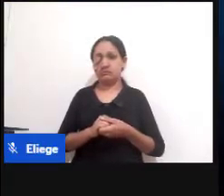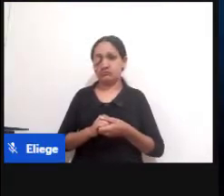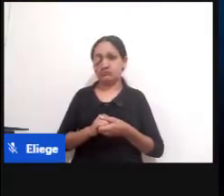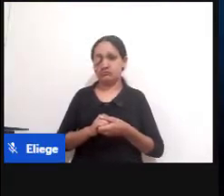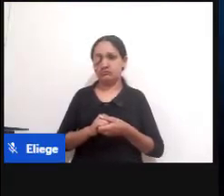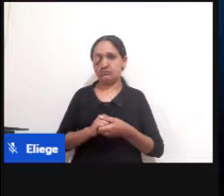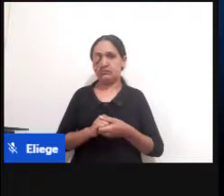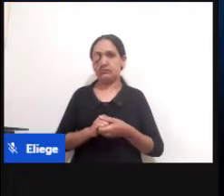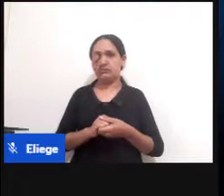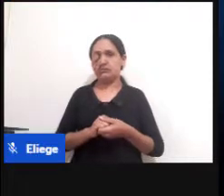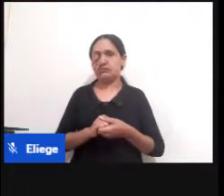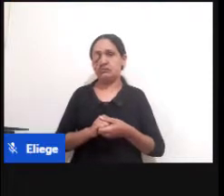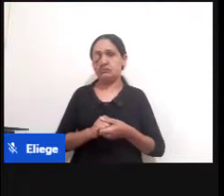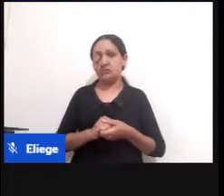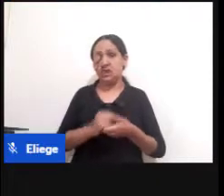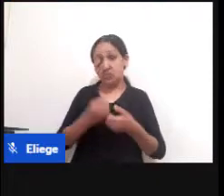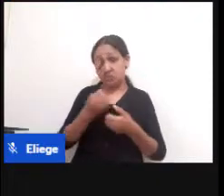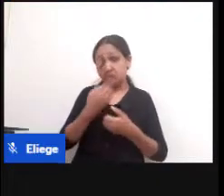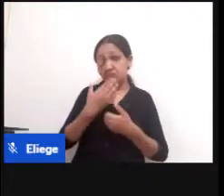Muito bem.